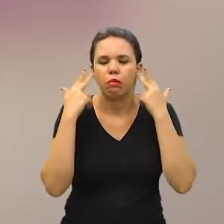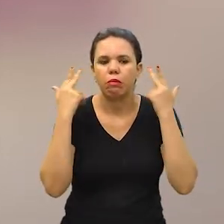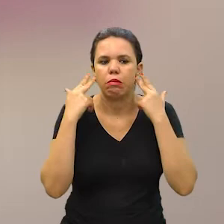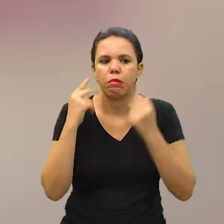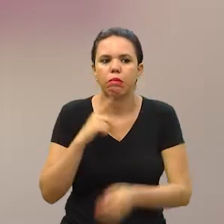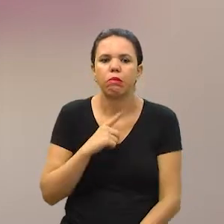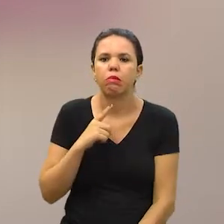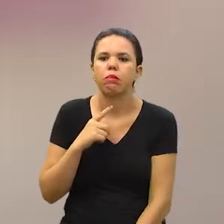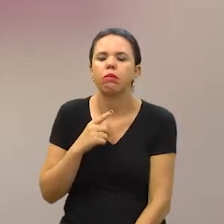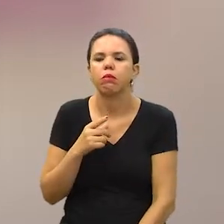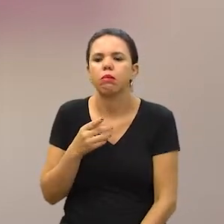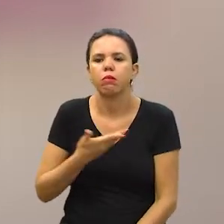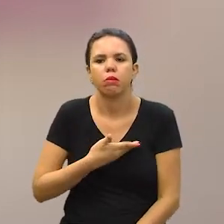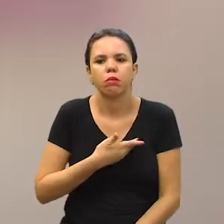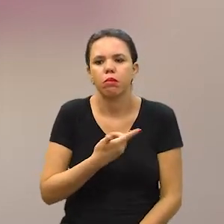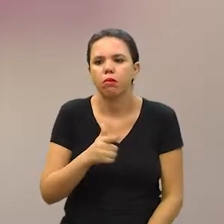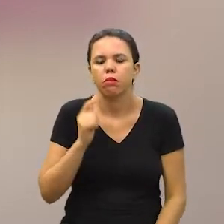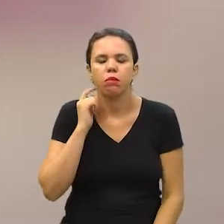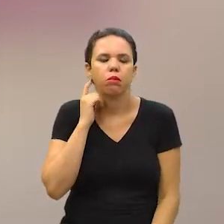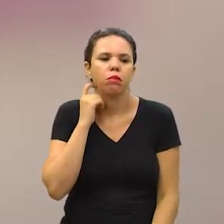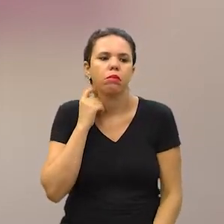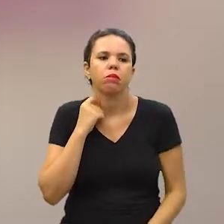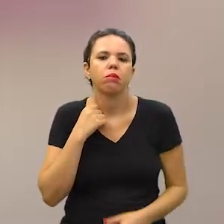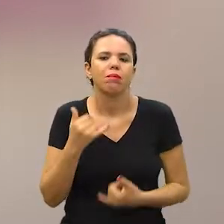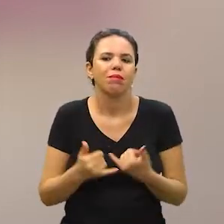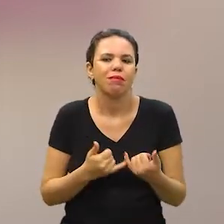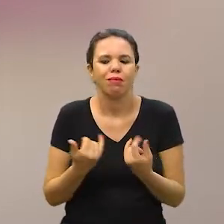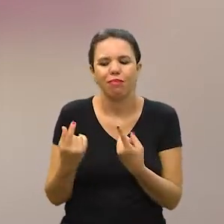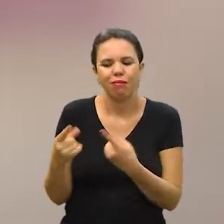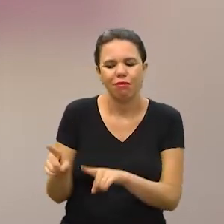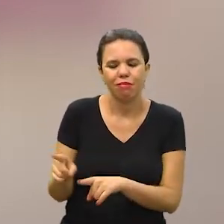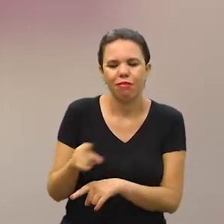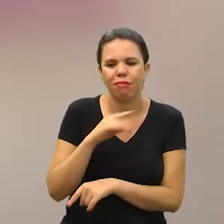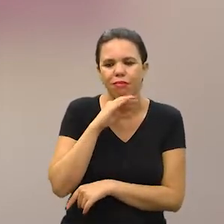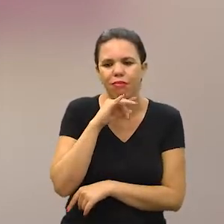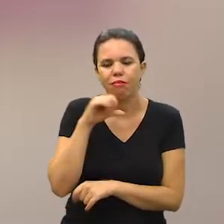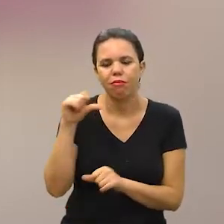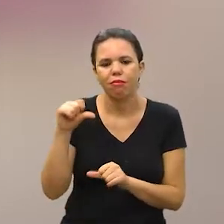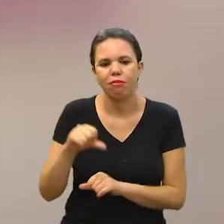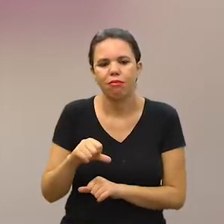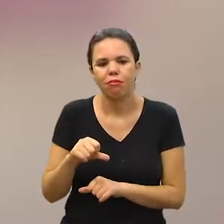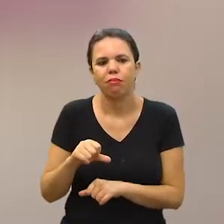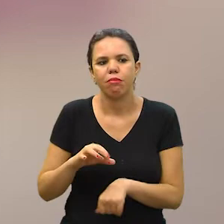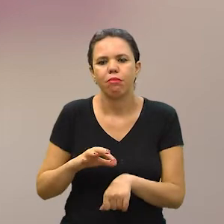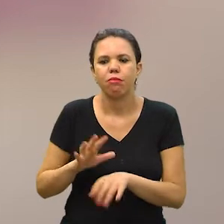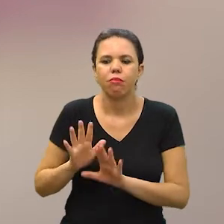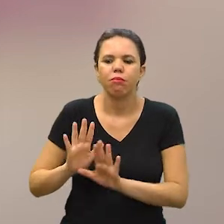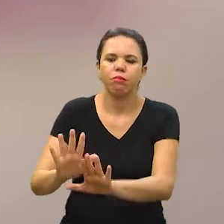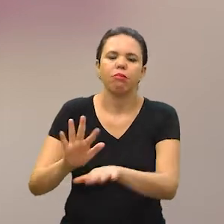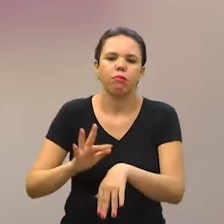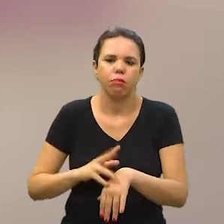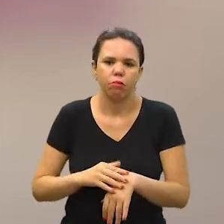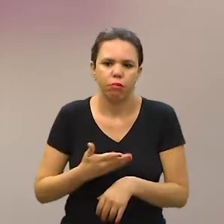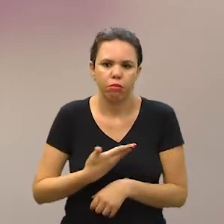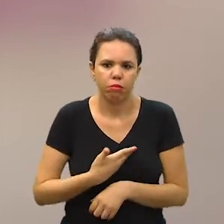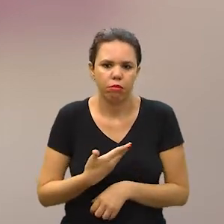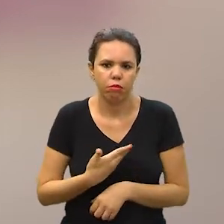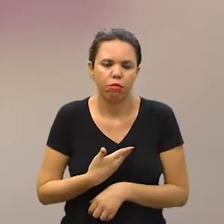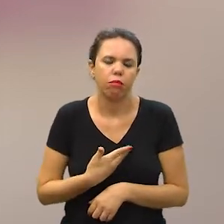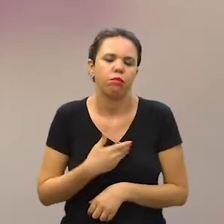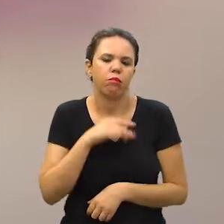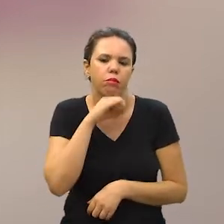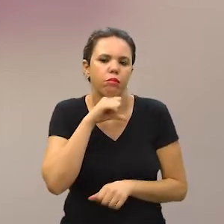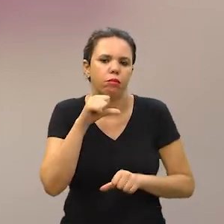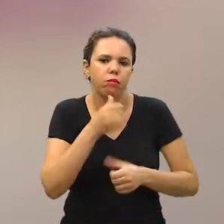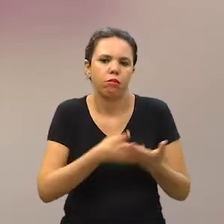comum ela ter muita dificuldade de ter amizade, porque ela faz brincadeira muito estúpida, né, acaba machucando o colega, acaba